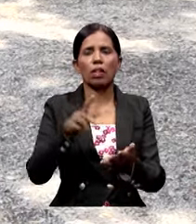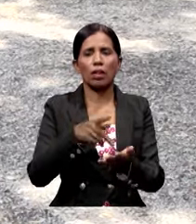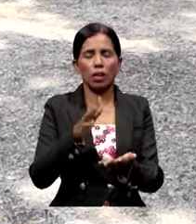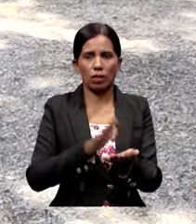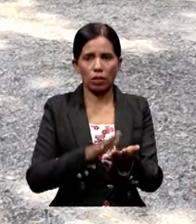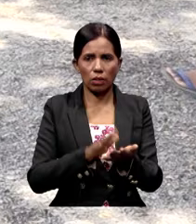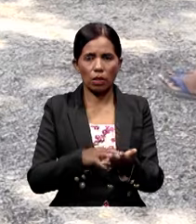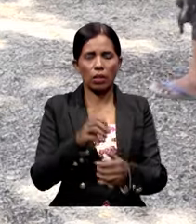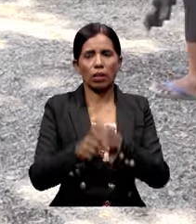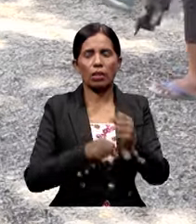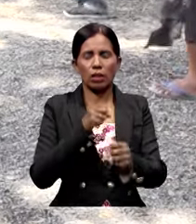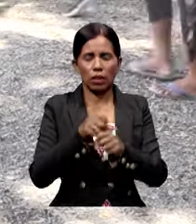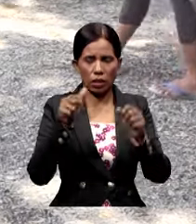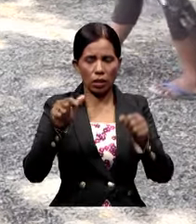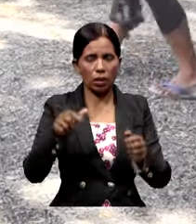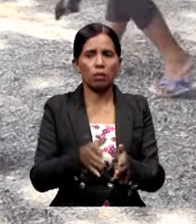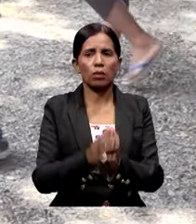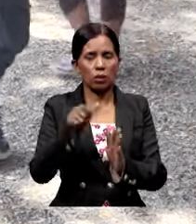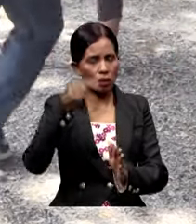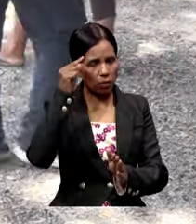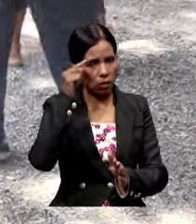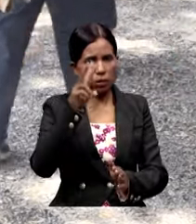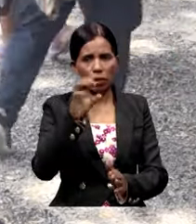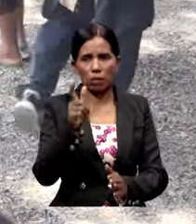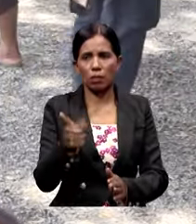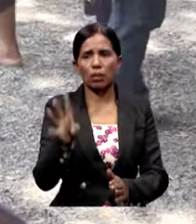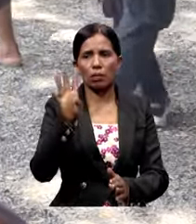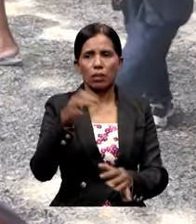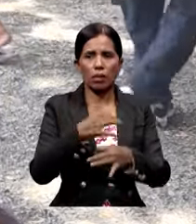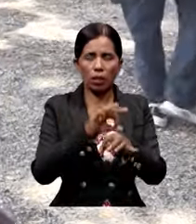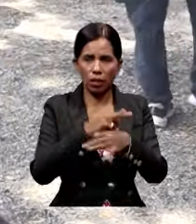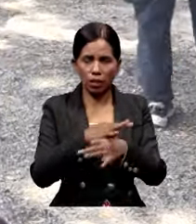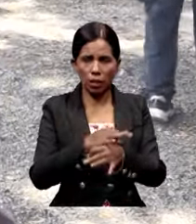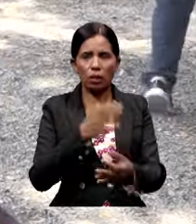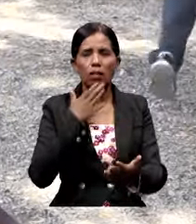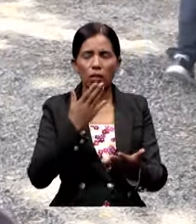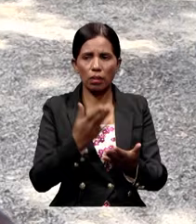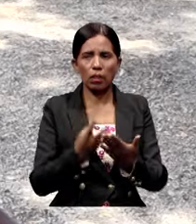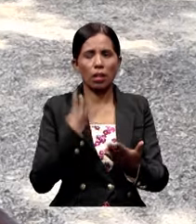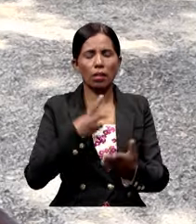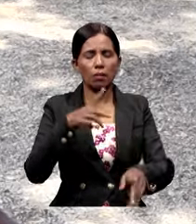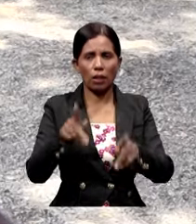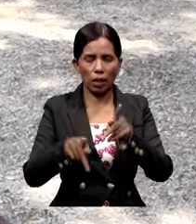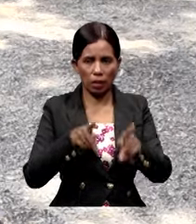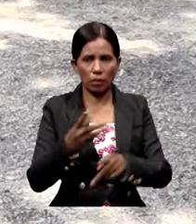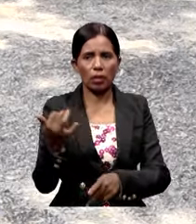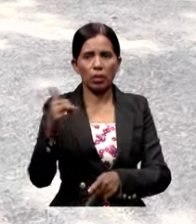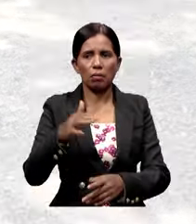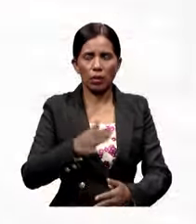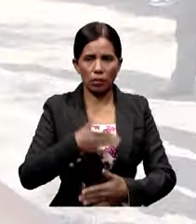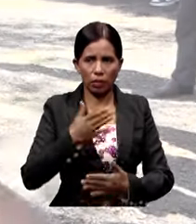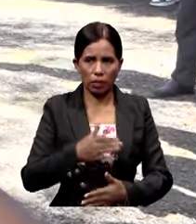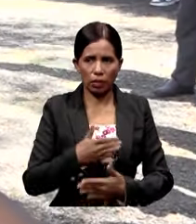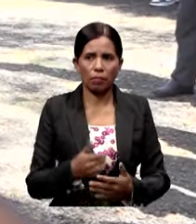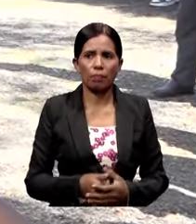ami la ta subsidi ami se governo iha dori uto pulan patne hadia dia kliu tampara ami povo ki ekmas ami contente